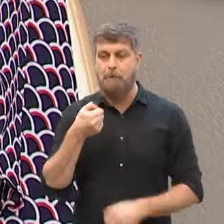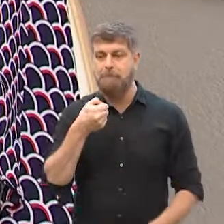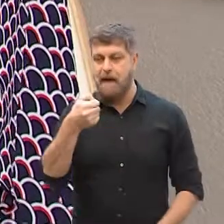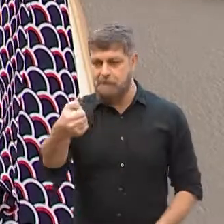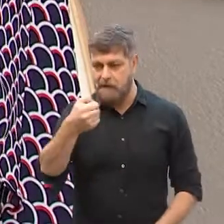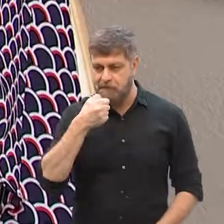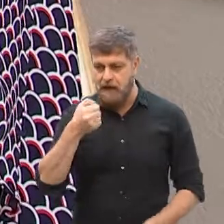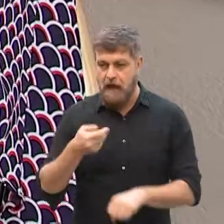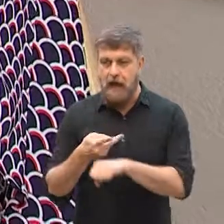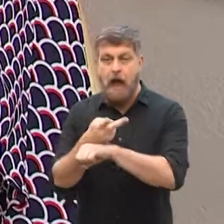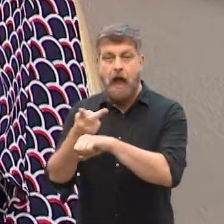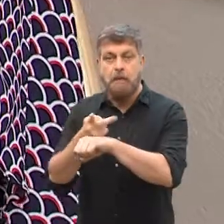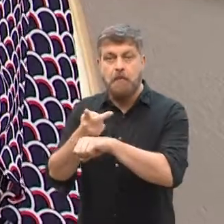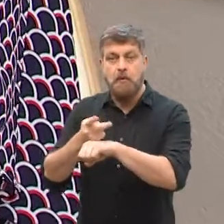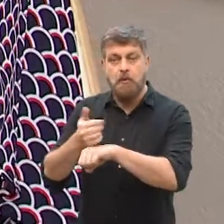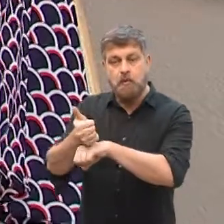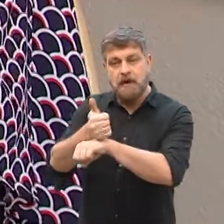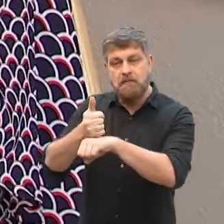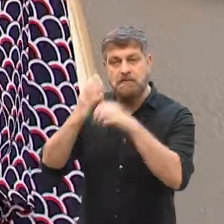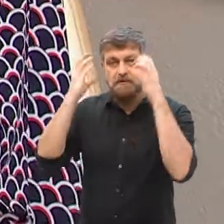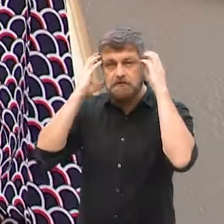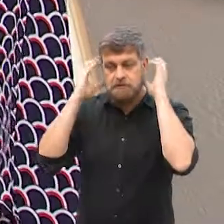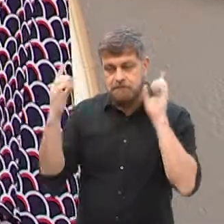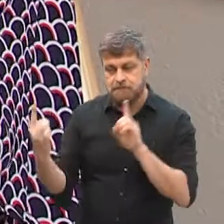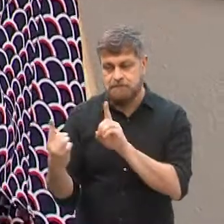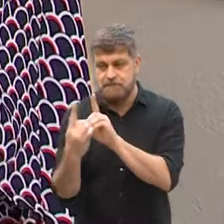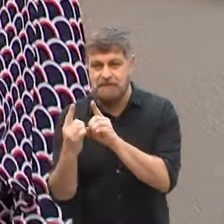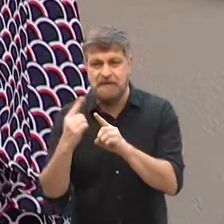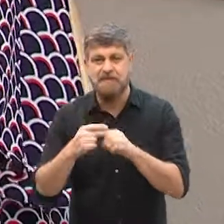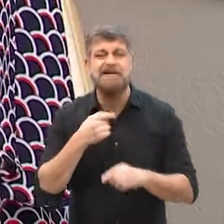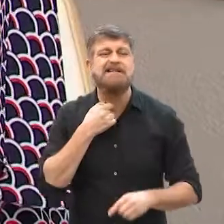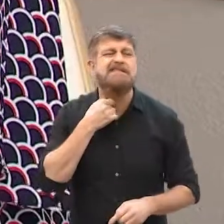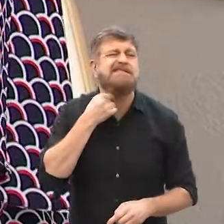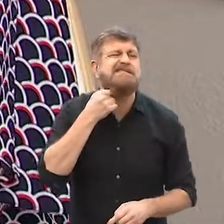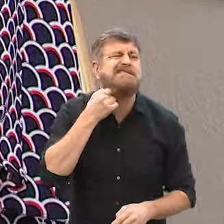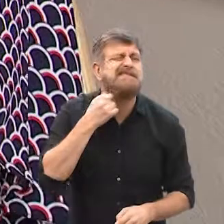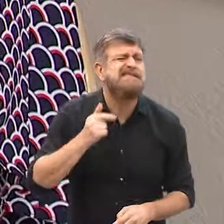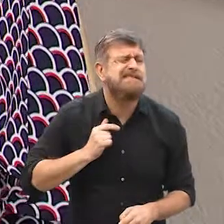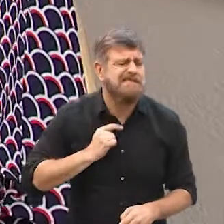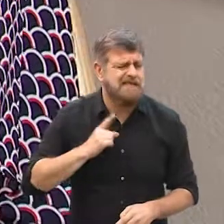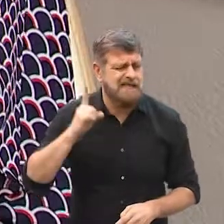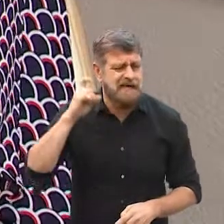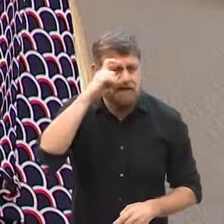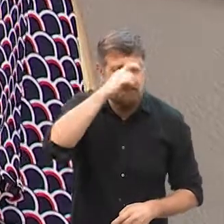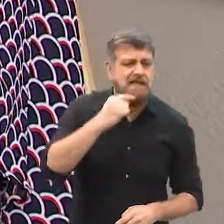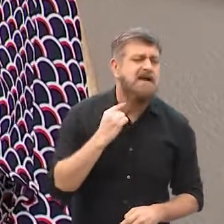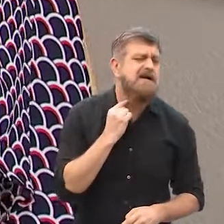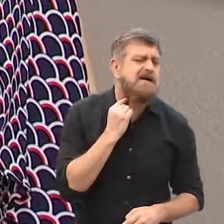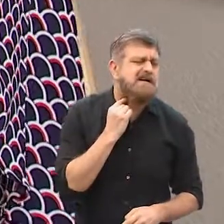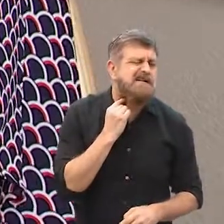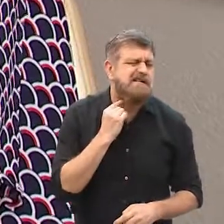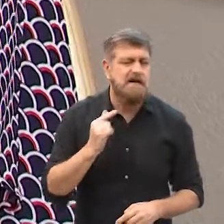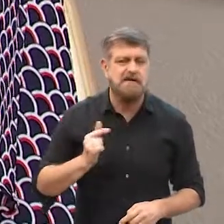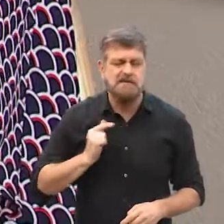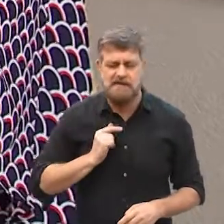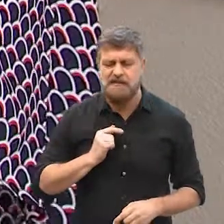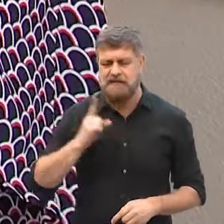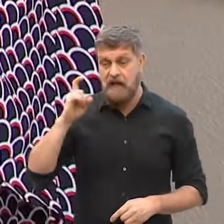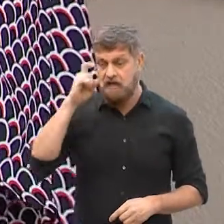procurando a fonoaudiologia porque tem um famoso calo na prega vocal, mas que é um nódulo vocal, que a gente chama,